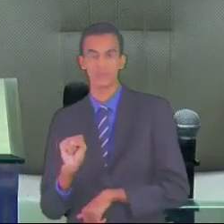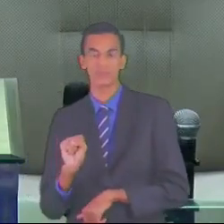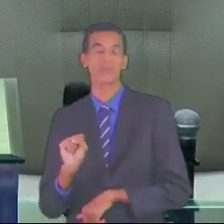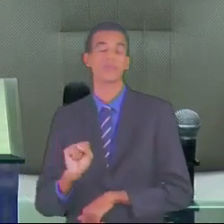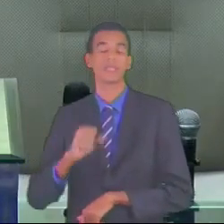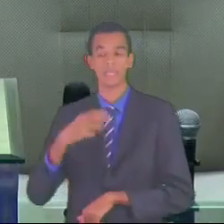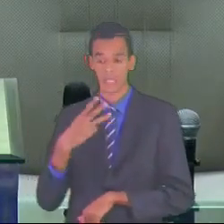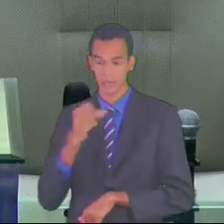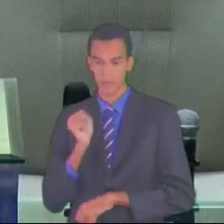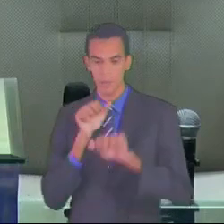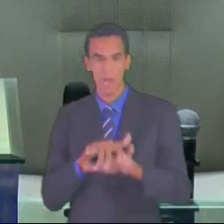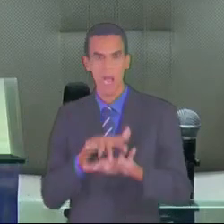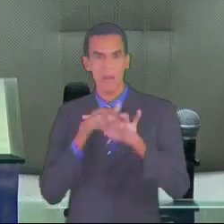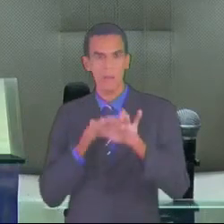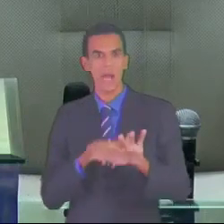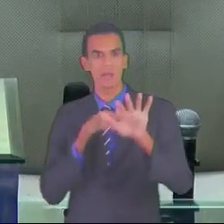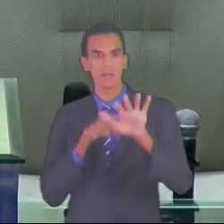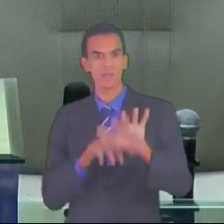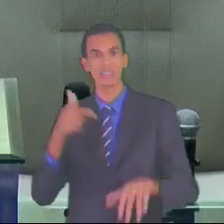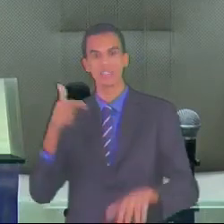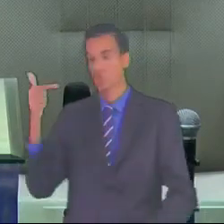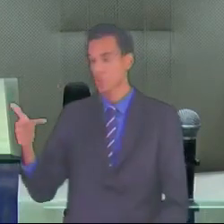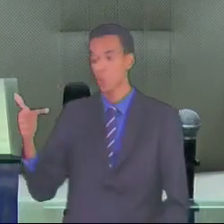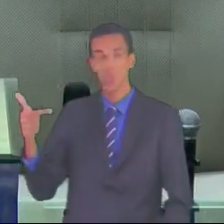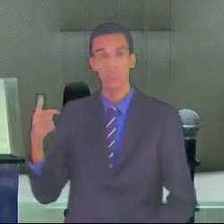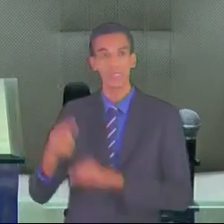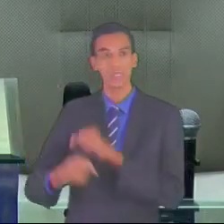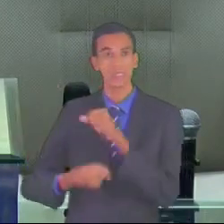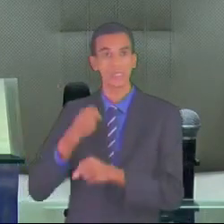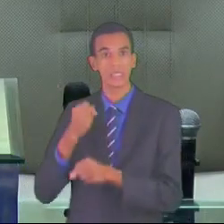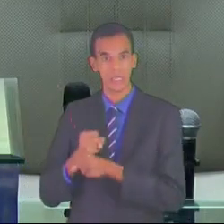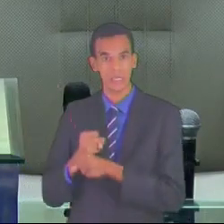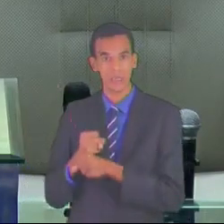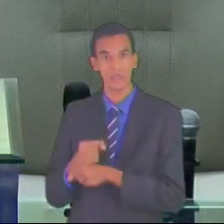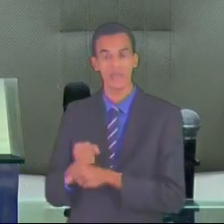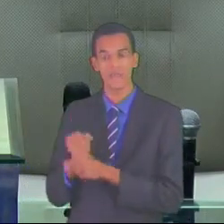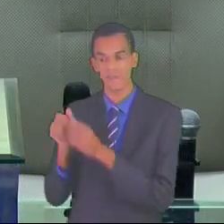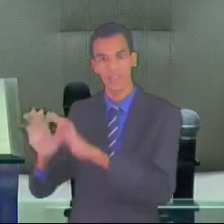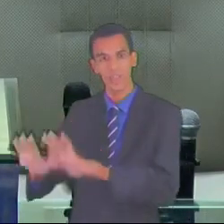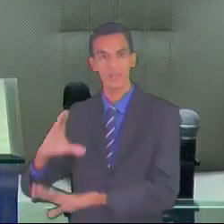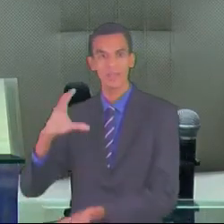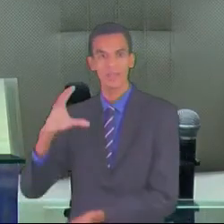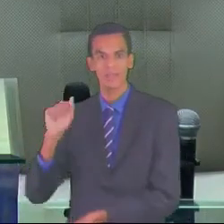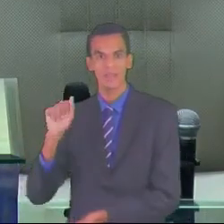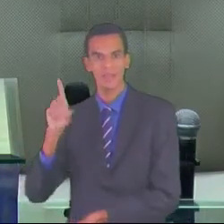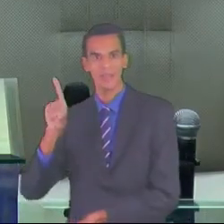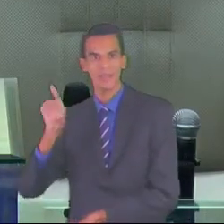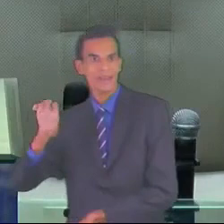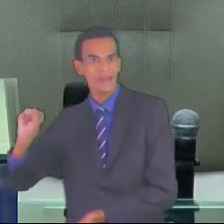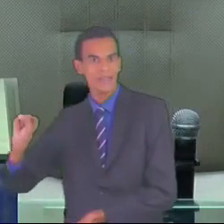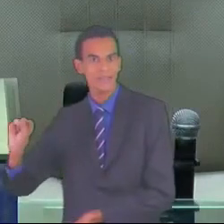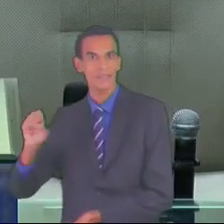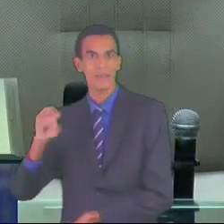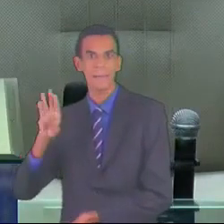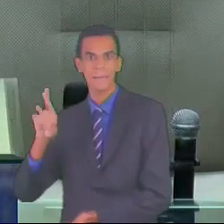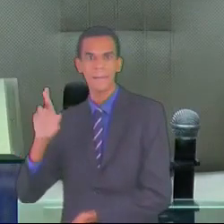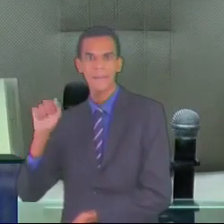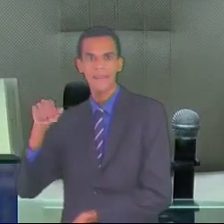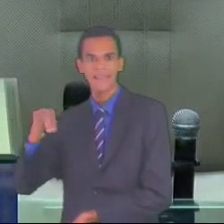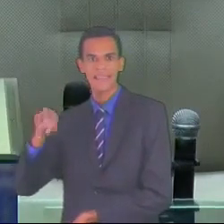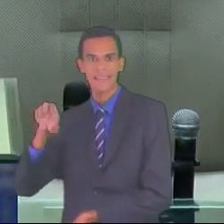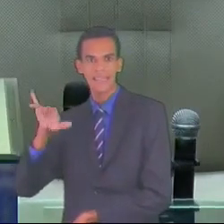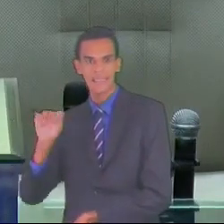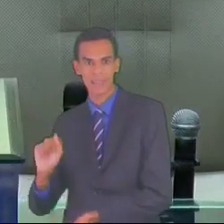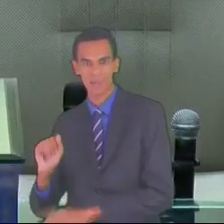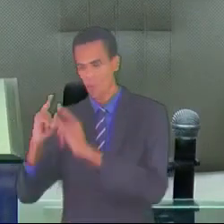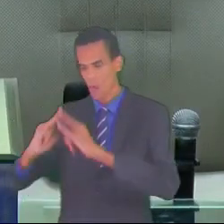peregrinação. 2 anos para somar 40 passaram em Cádiz Barneia. Lá em Número diz que quando o